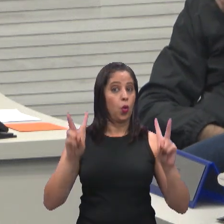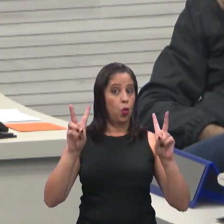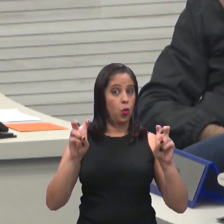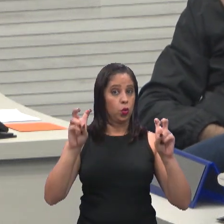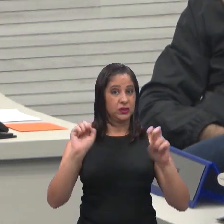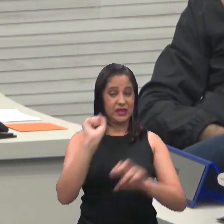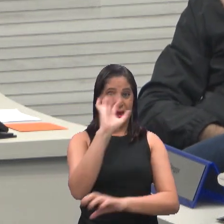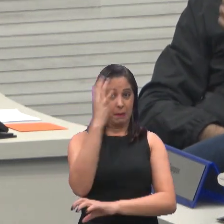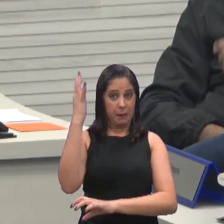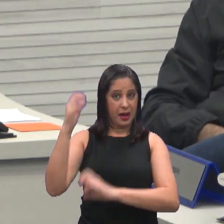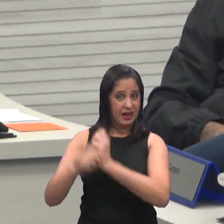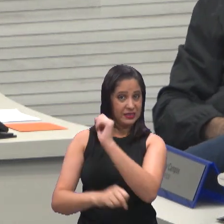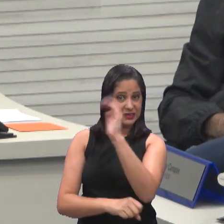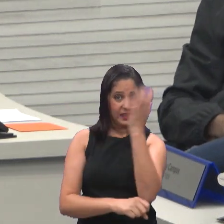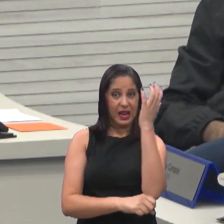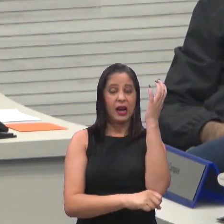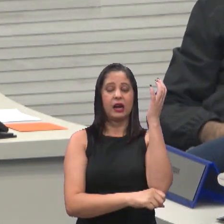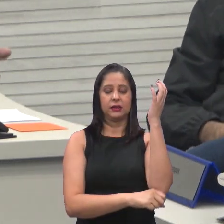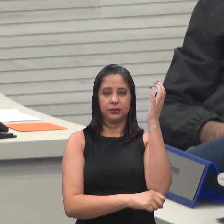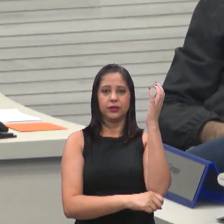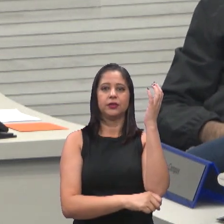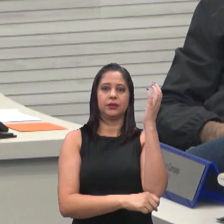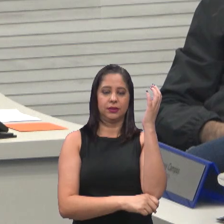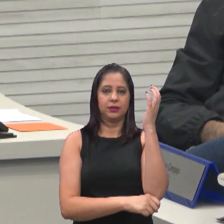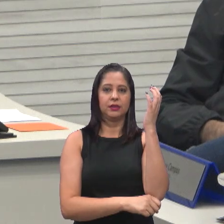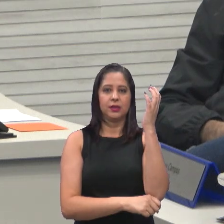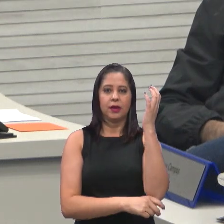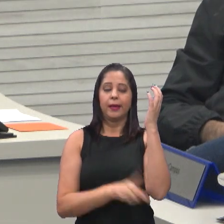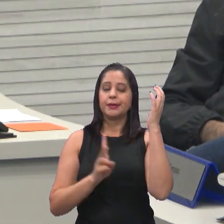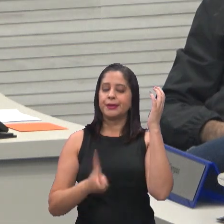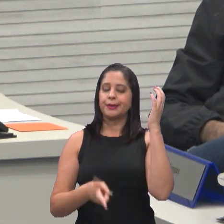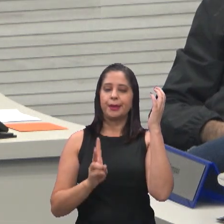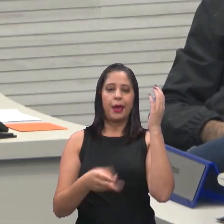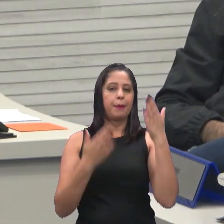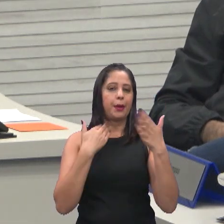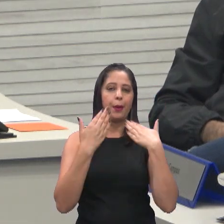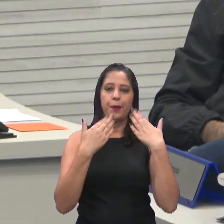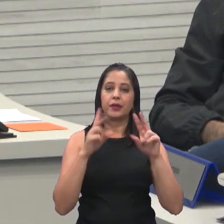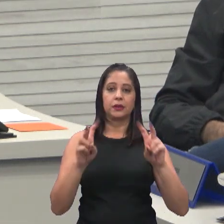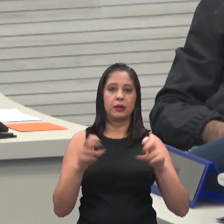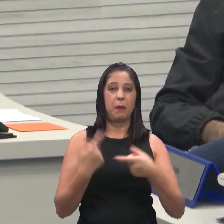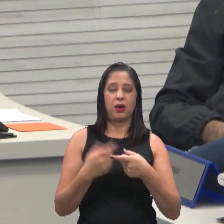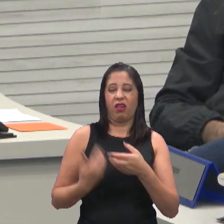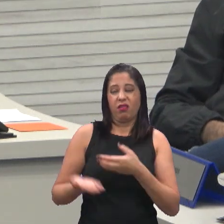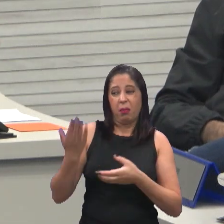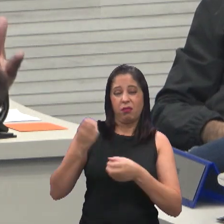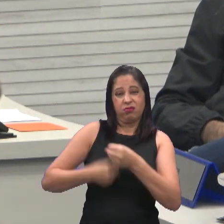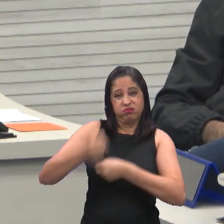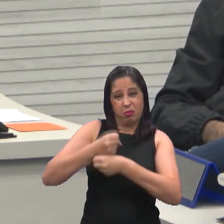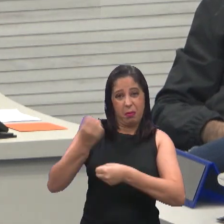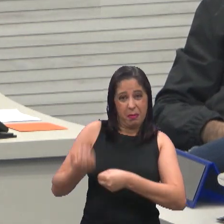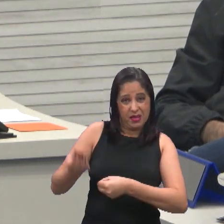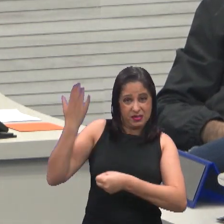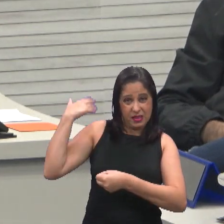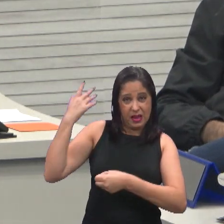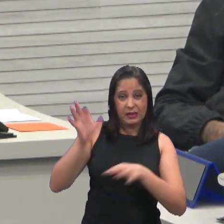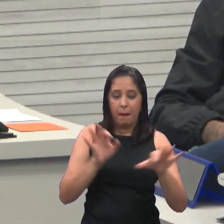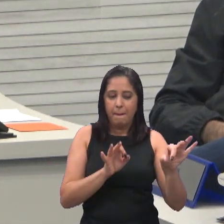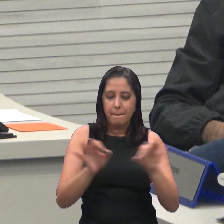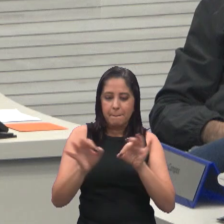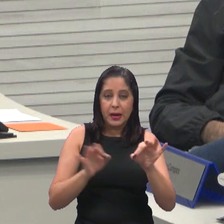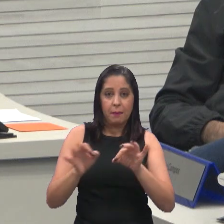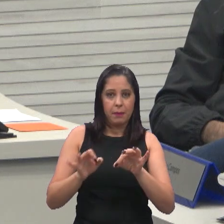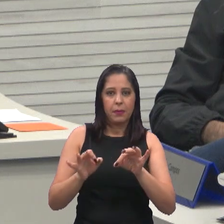sido muito recorrente na nossa cidade, né? Nós tivemos, há muitos anos atrás, quando foi planejada a nossa cidade,